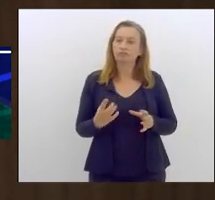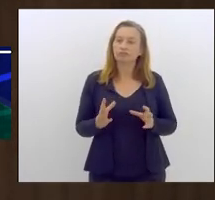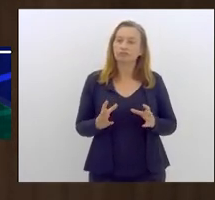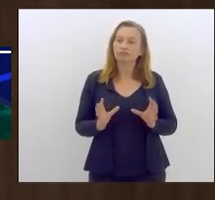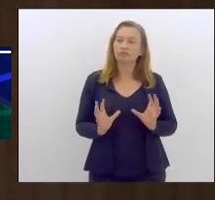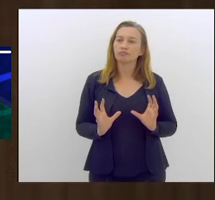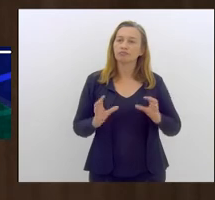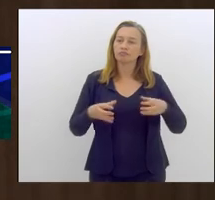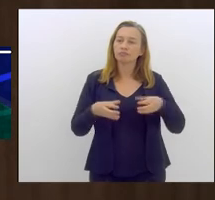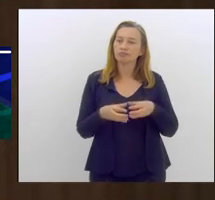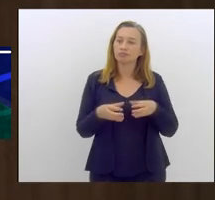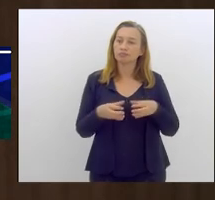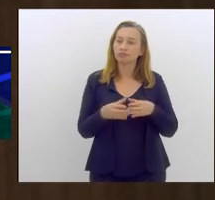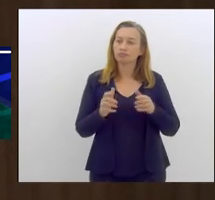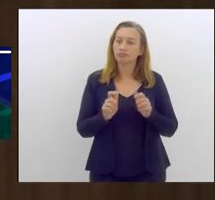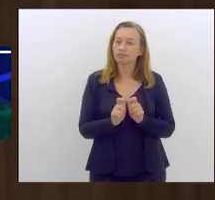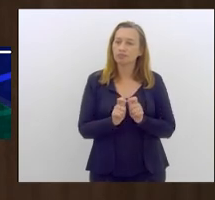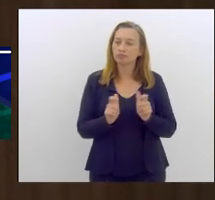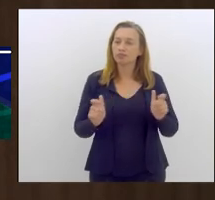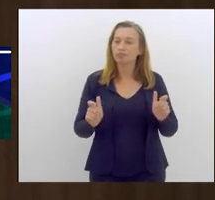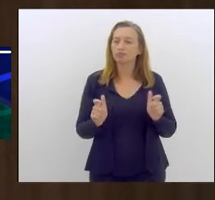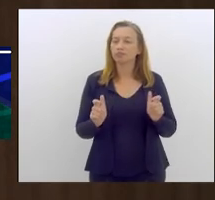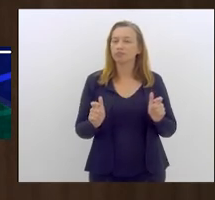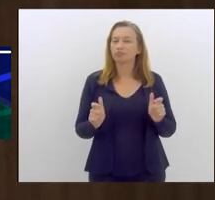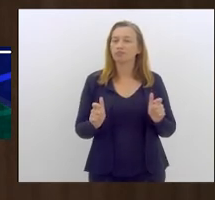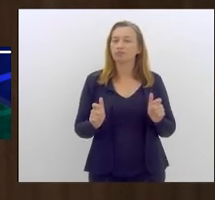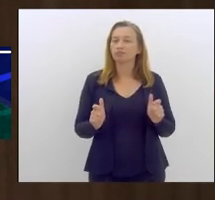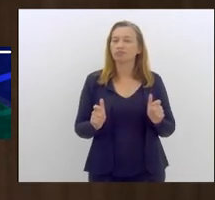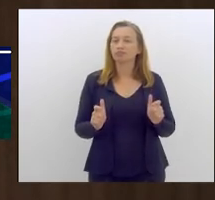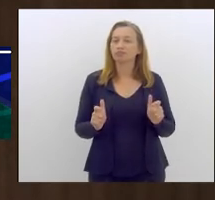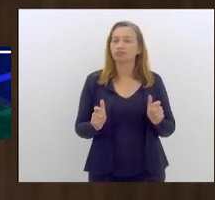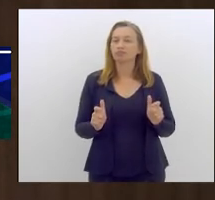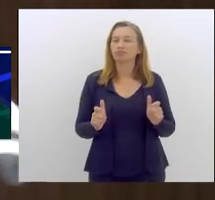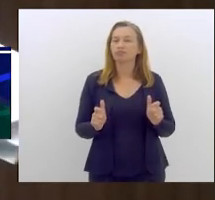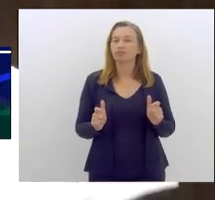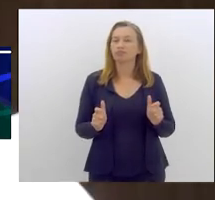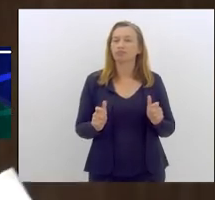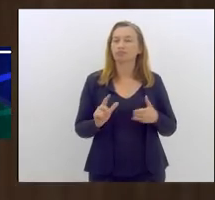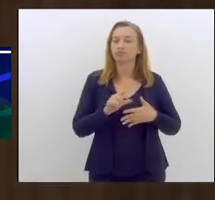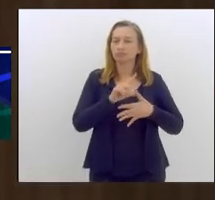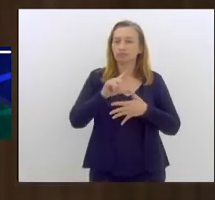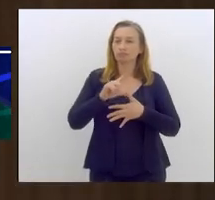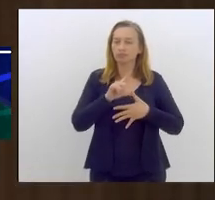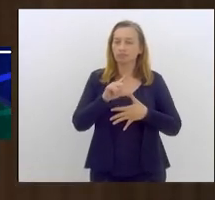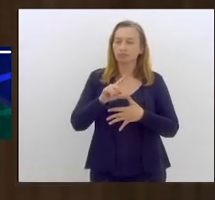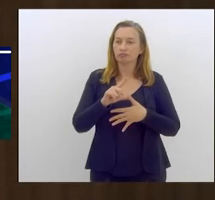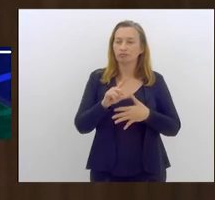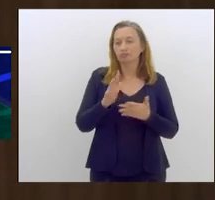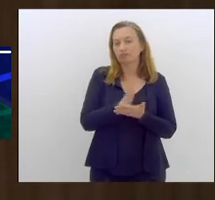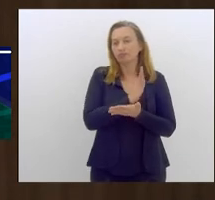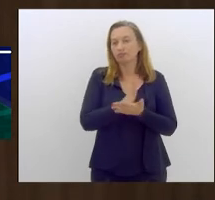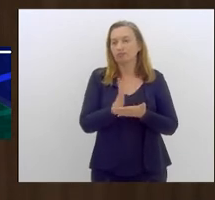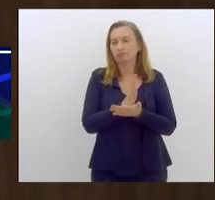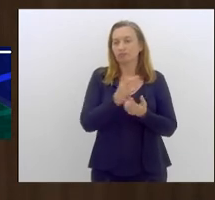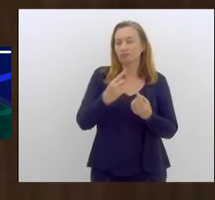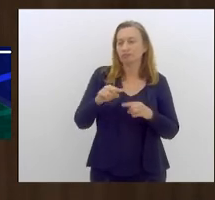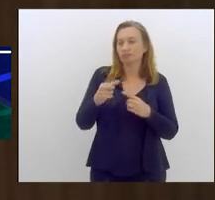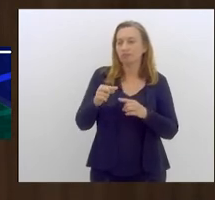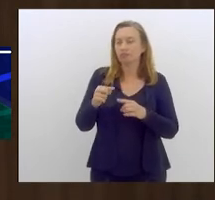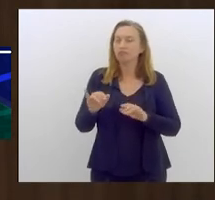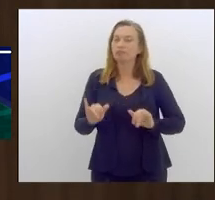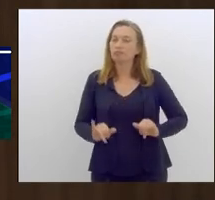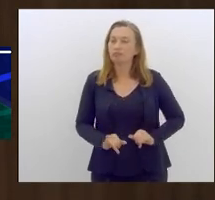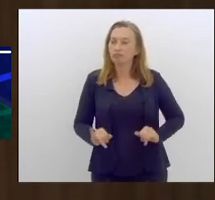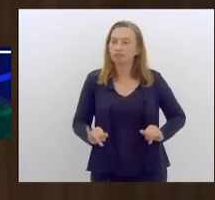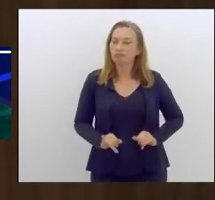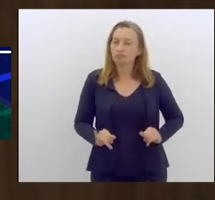América Latina. No entanto, ao longo dos anos, com sucessivos desataques, é uma rede que sofre muito